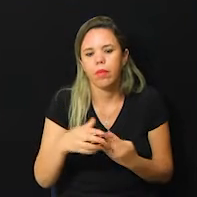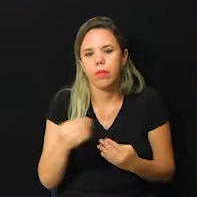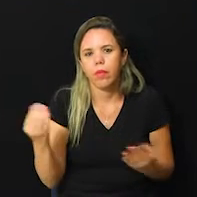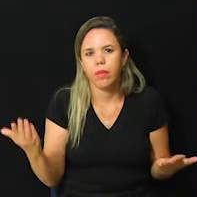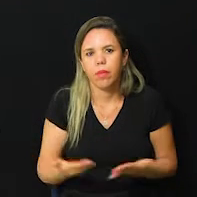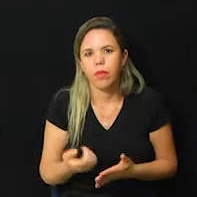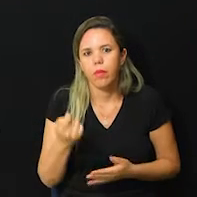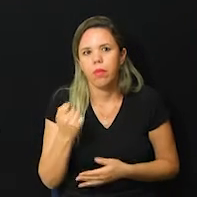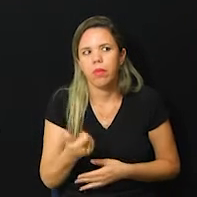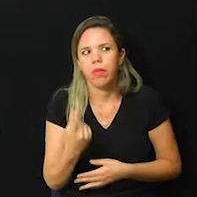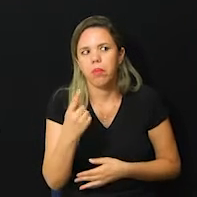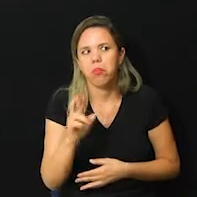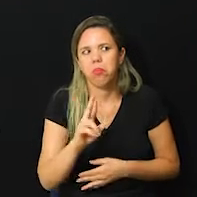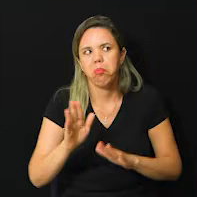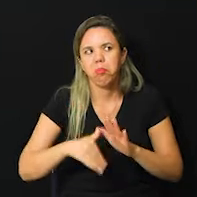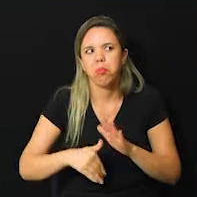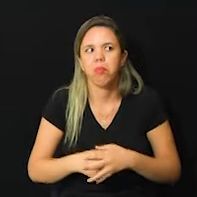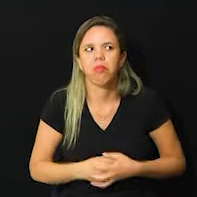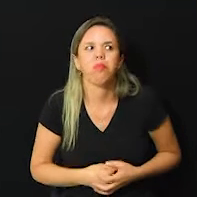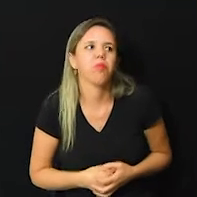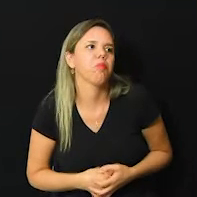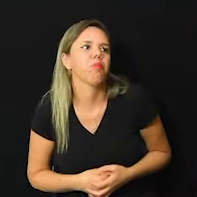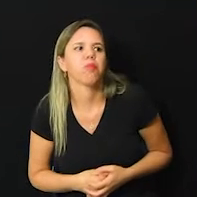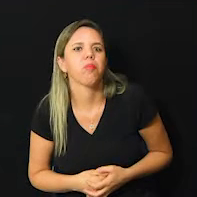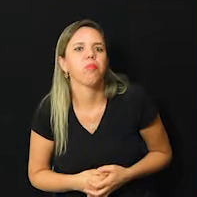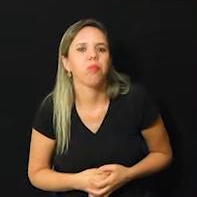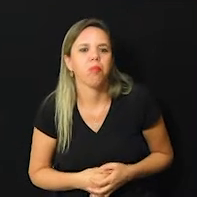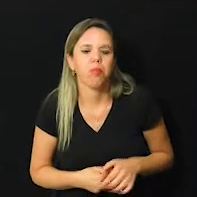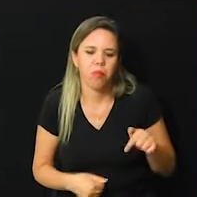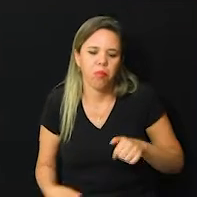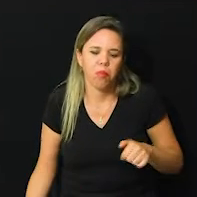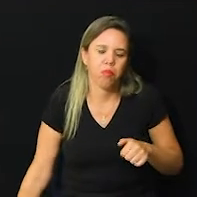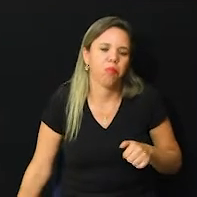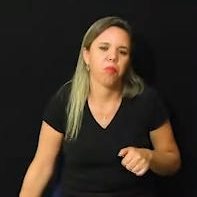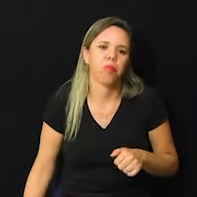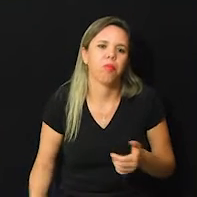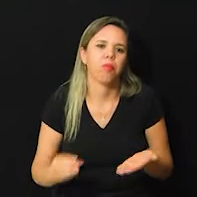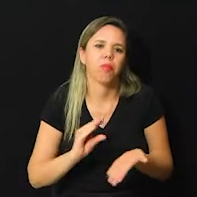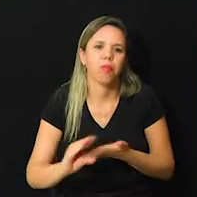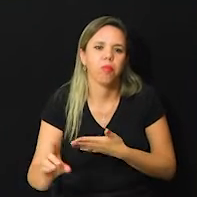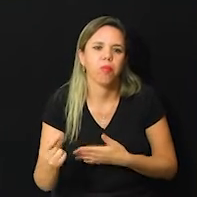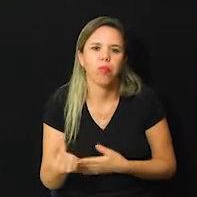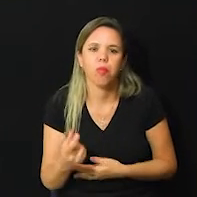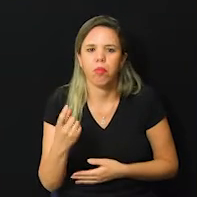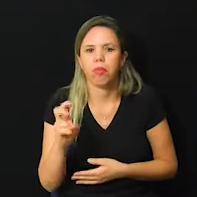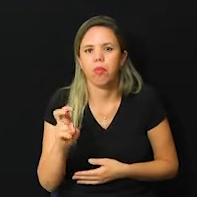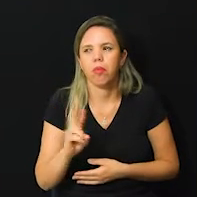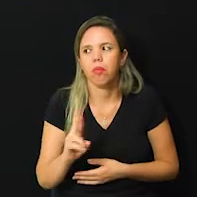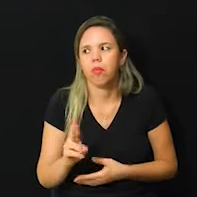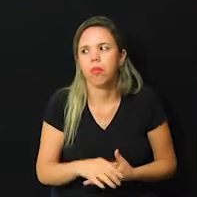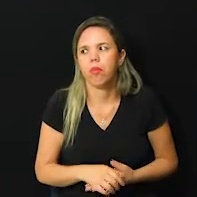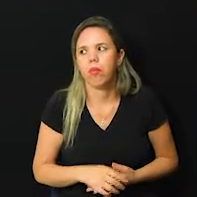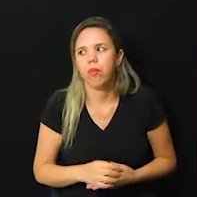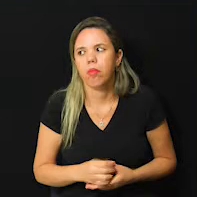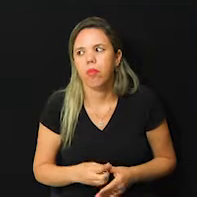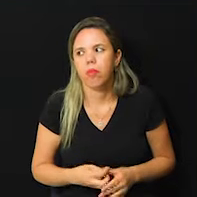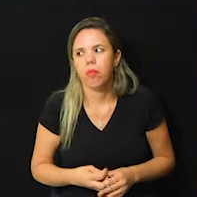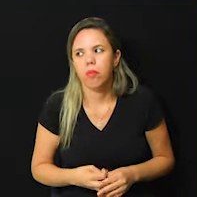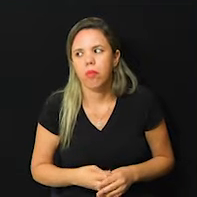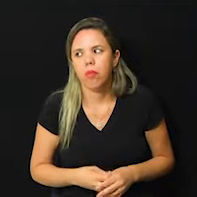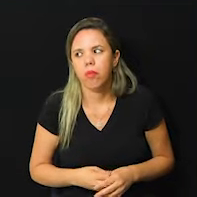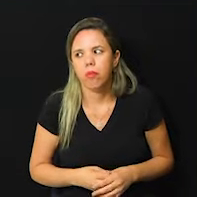dólar hoje já tá quase um real mais barato né pelo menos daqui né que a gente manda o dinheiro daqui ele tá 55 reais